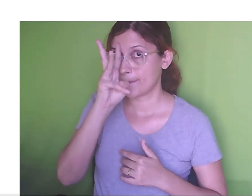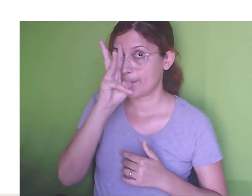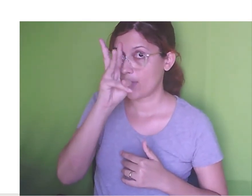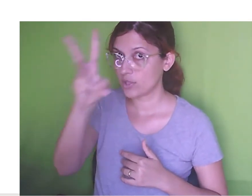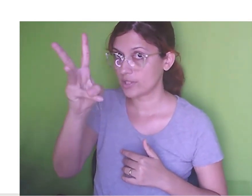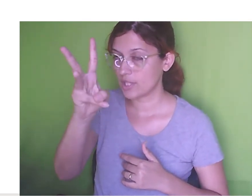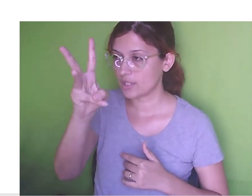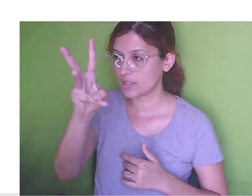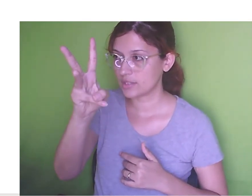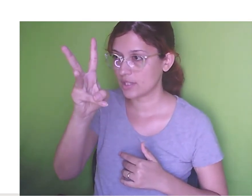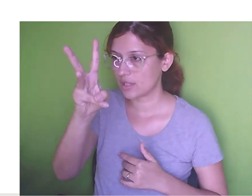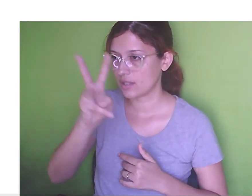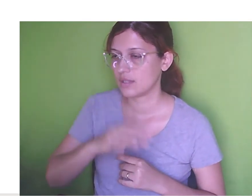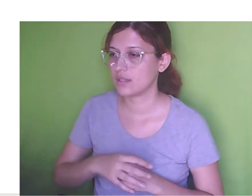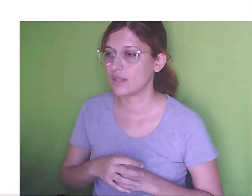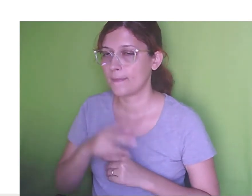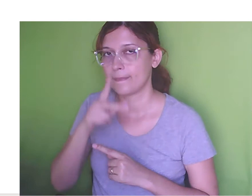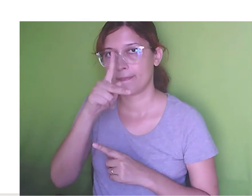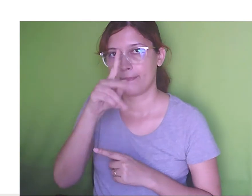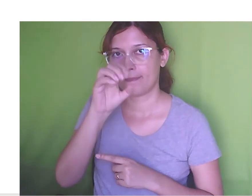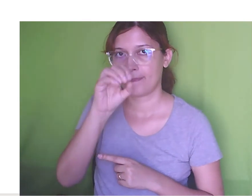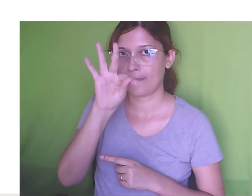Qual é a potência?